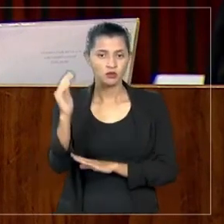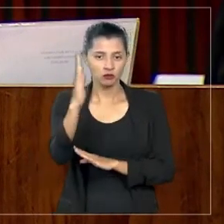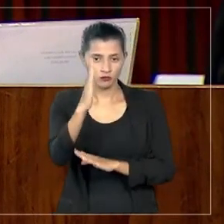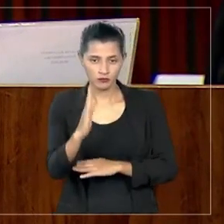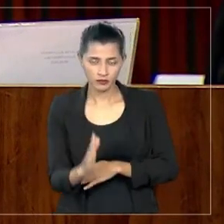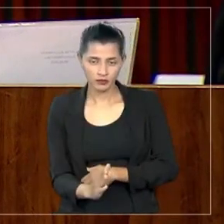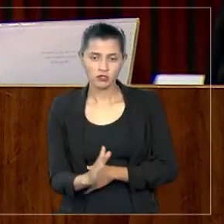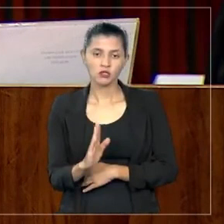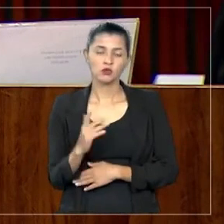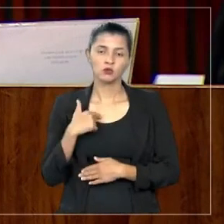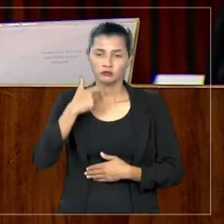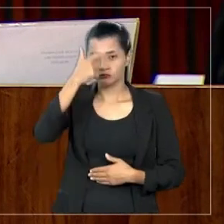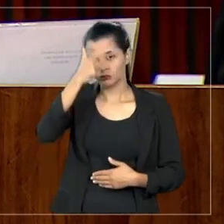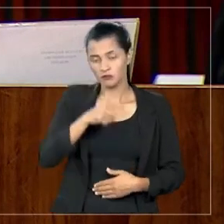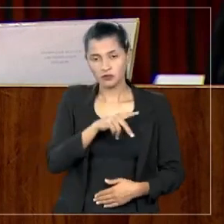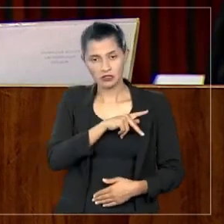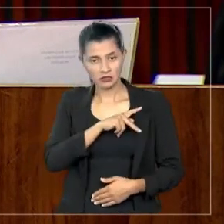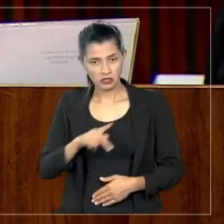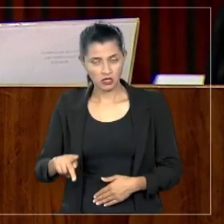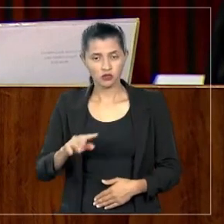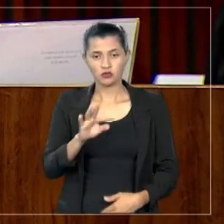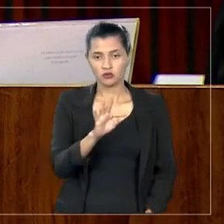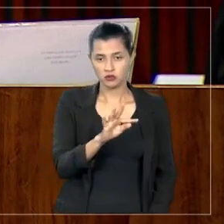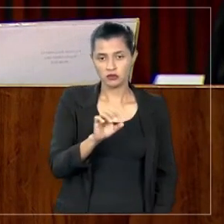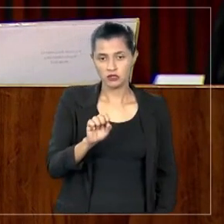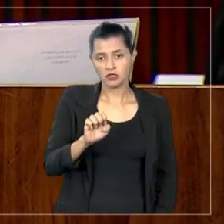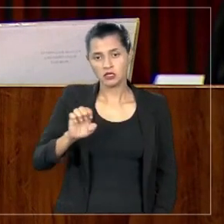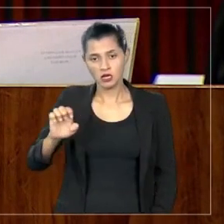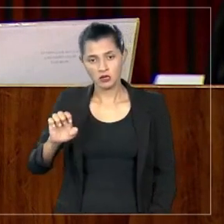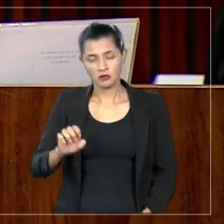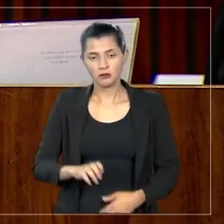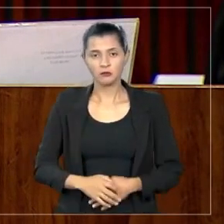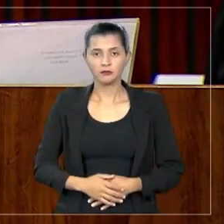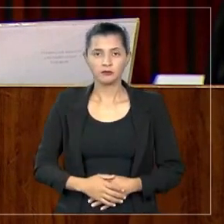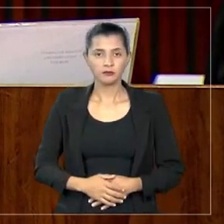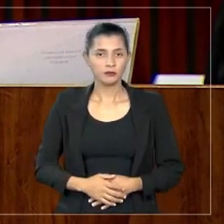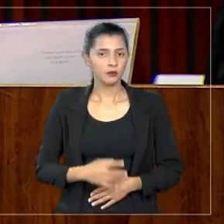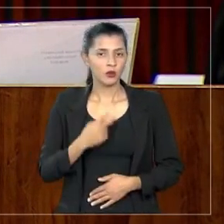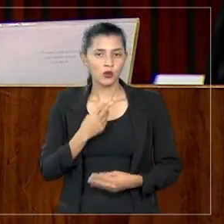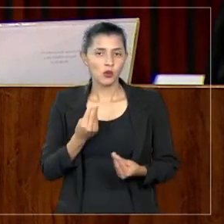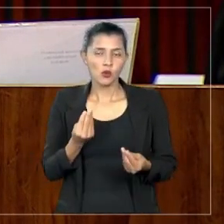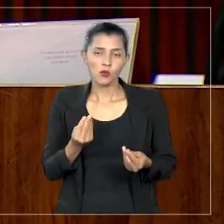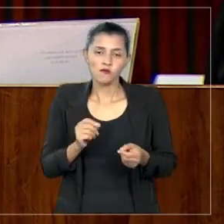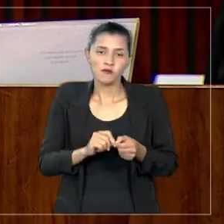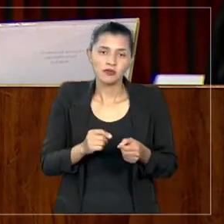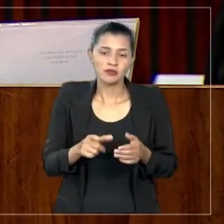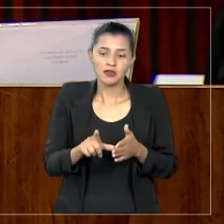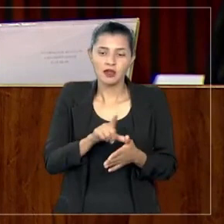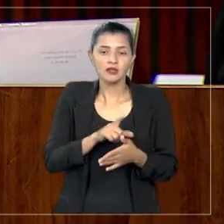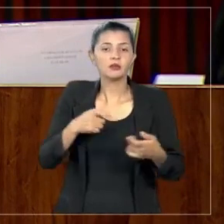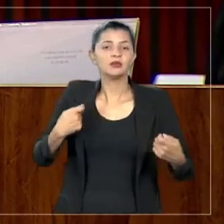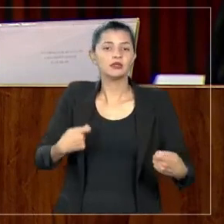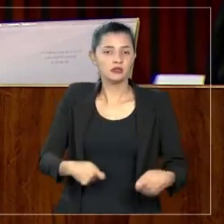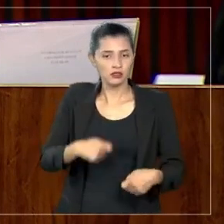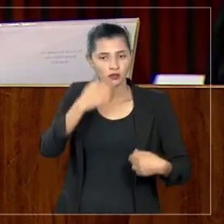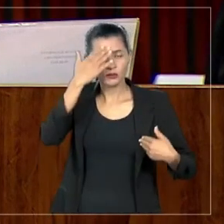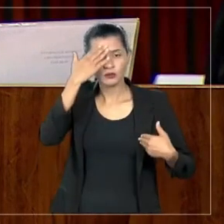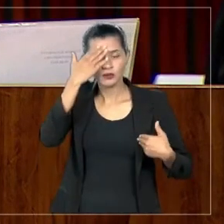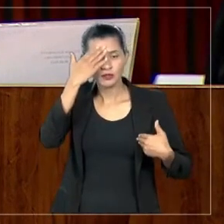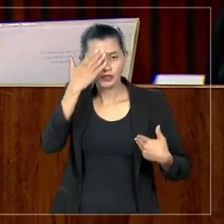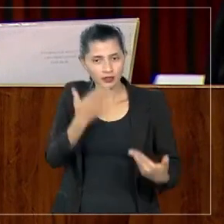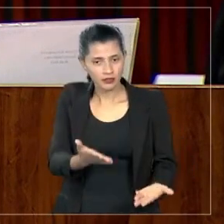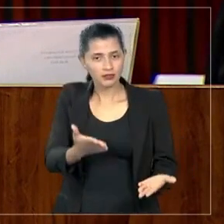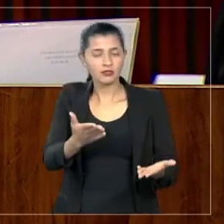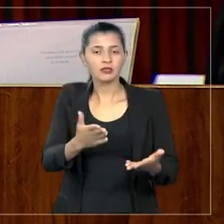na condição de presidente do Tribunal Superior Eleitoral. Não posso fazê-lo sem antes